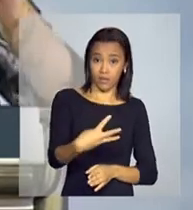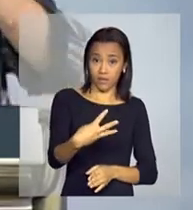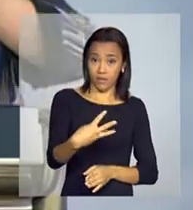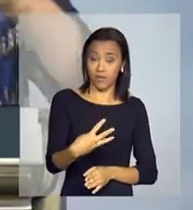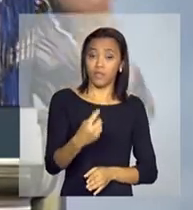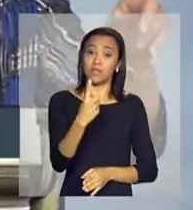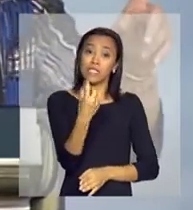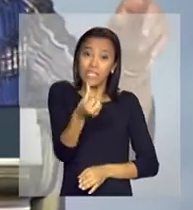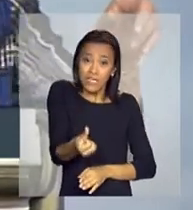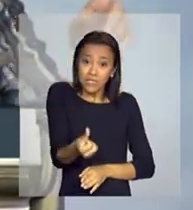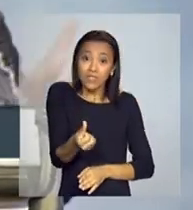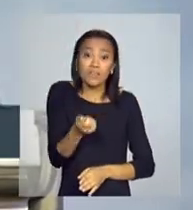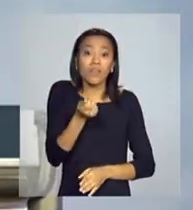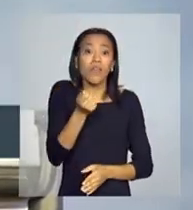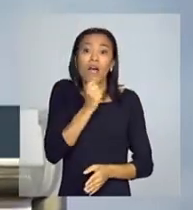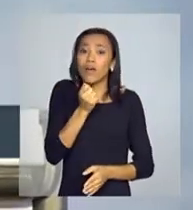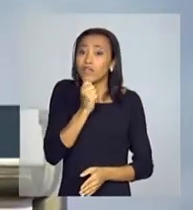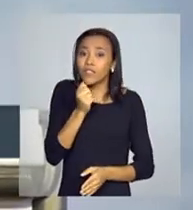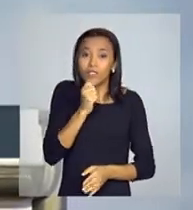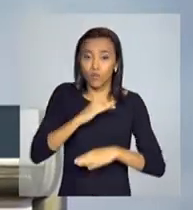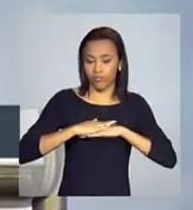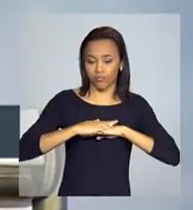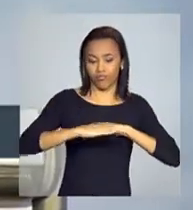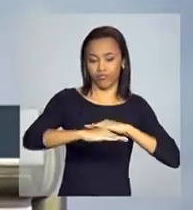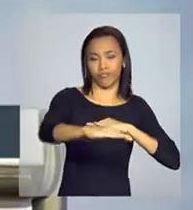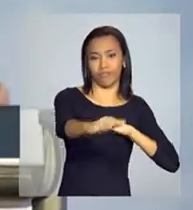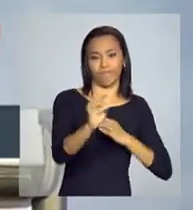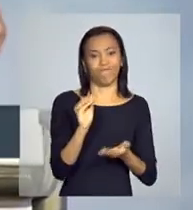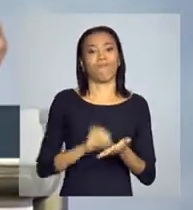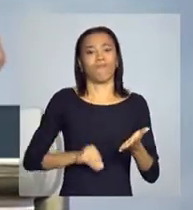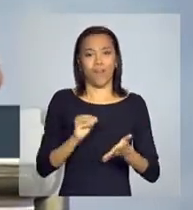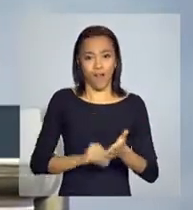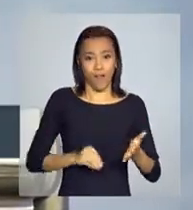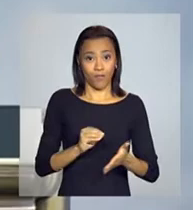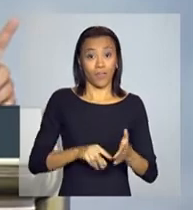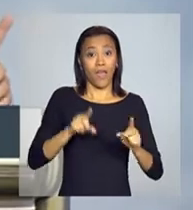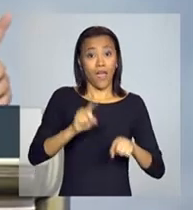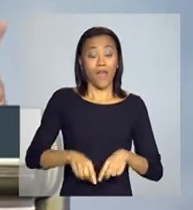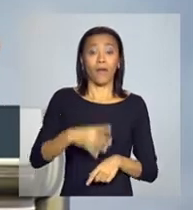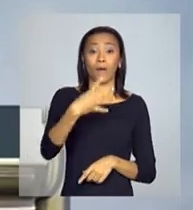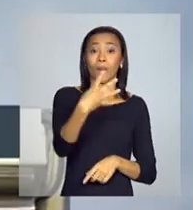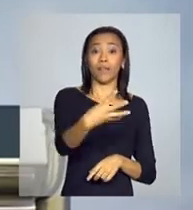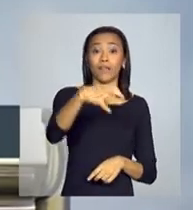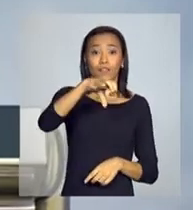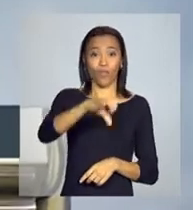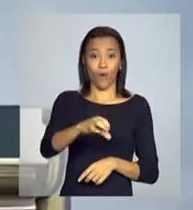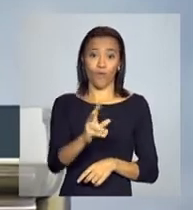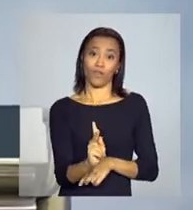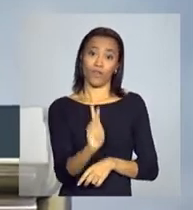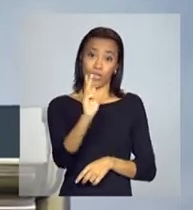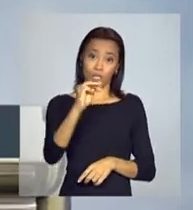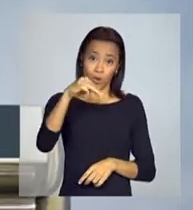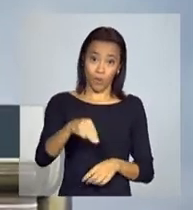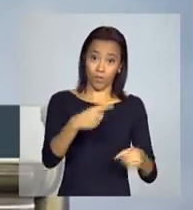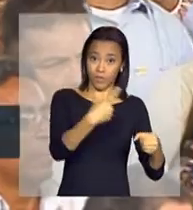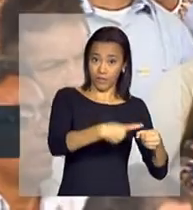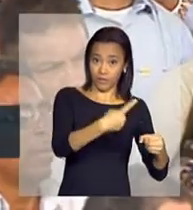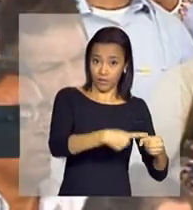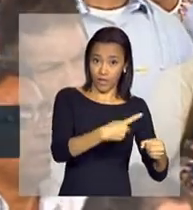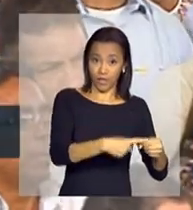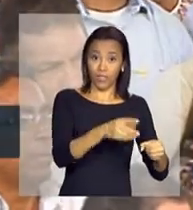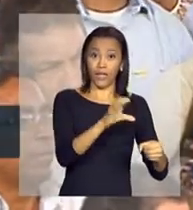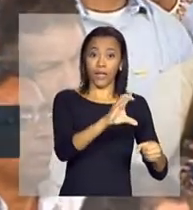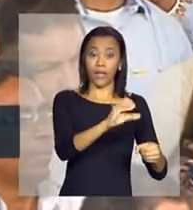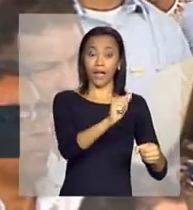BR-316 que ainda não está pavimentado. São 49 quilômetros entre Cariê e